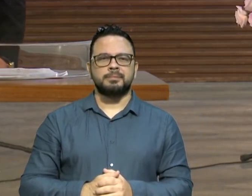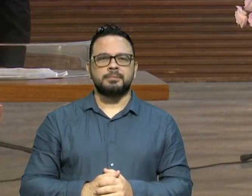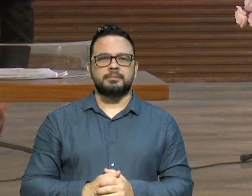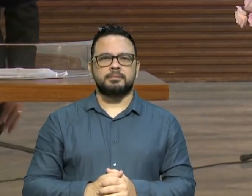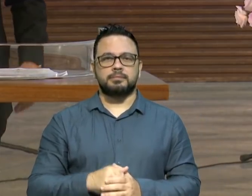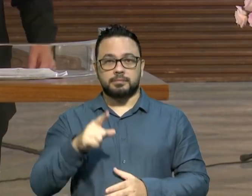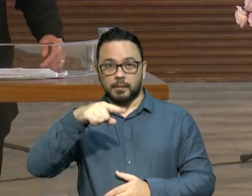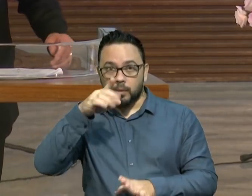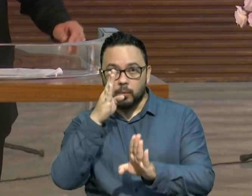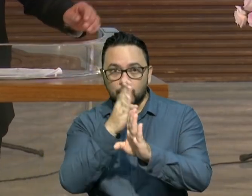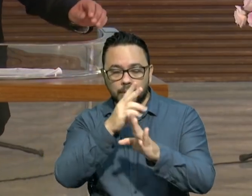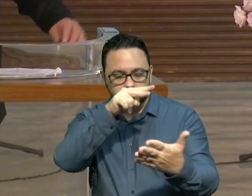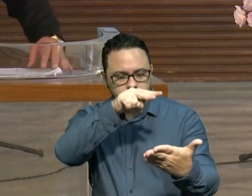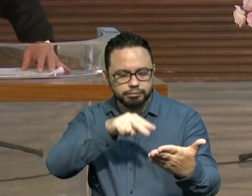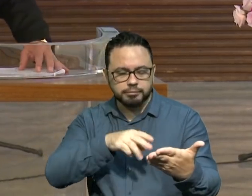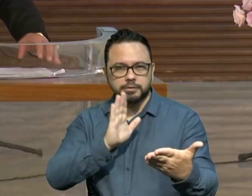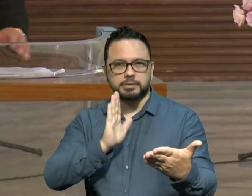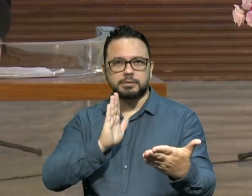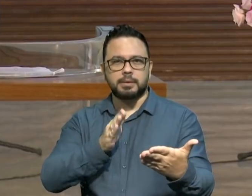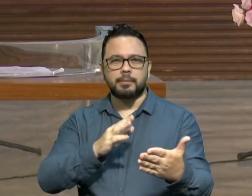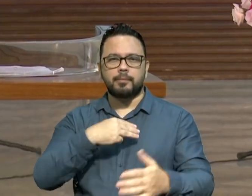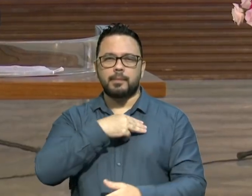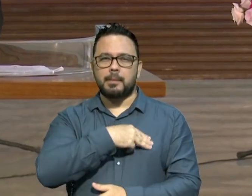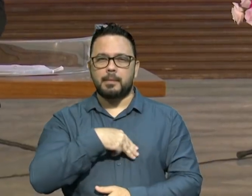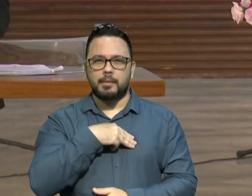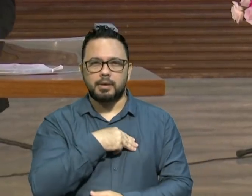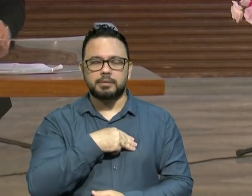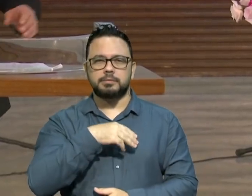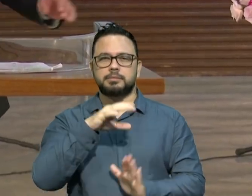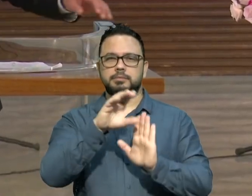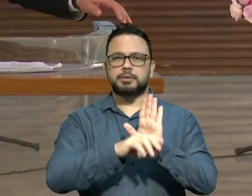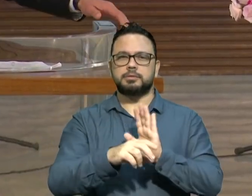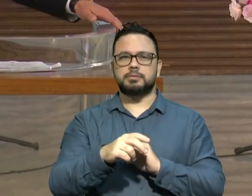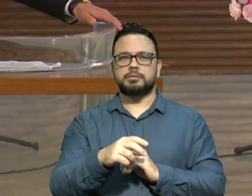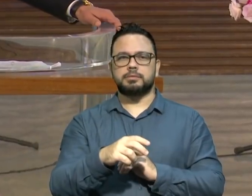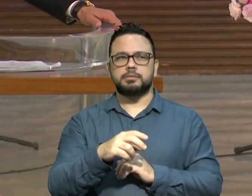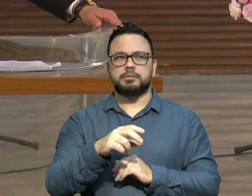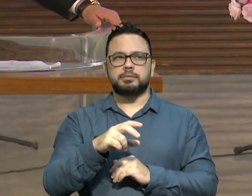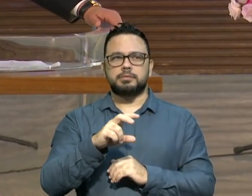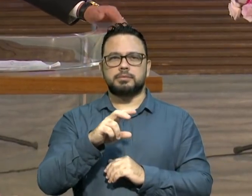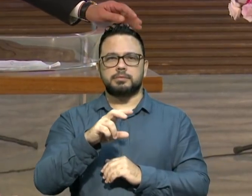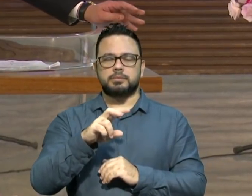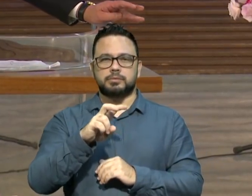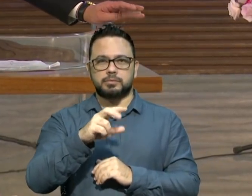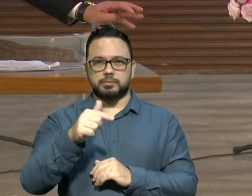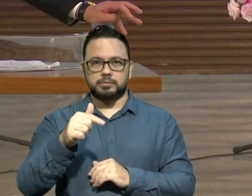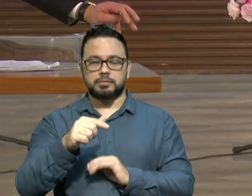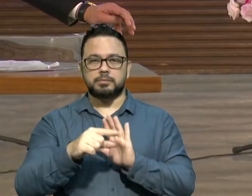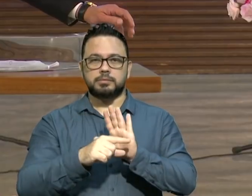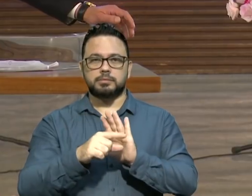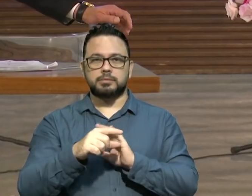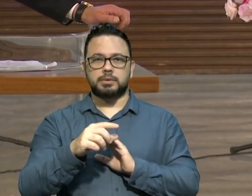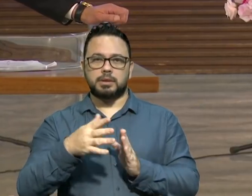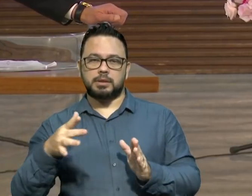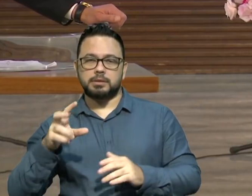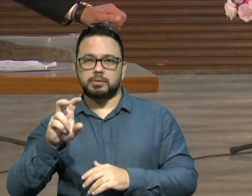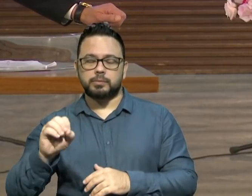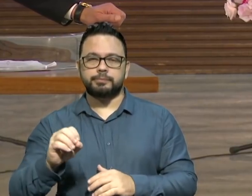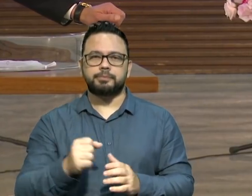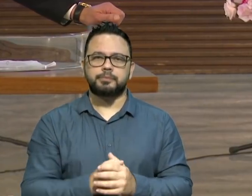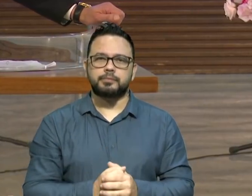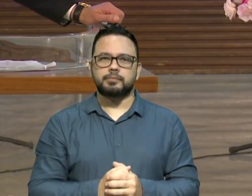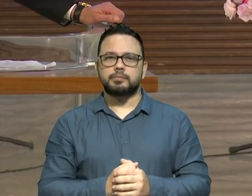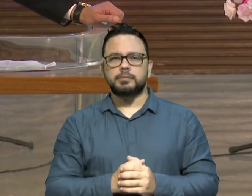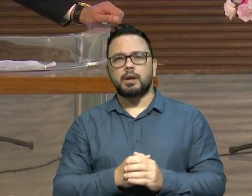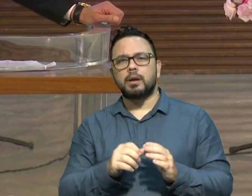e acharam aí São Mateus 2750 dizer assim referindo-se à morte de Jesus